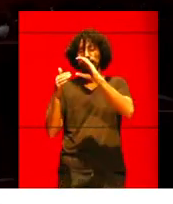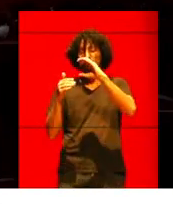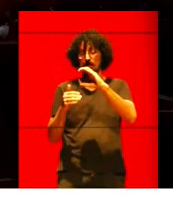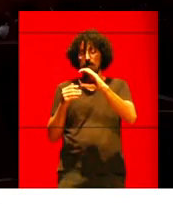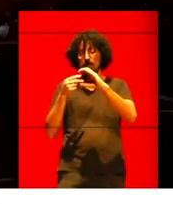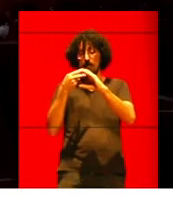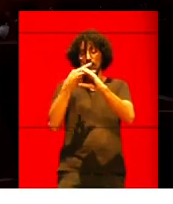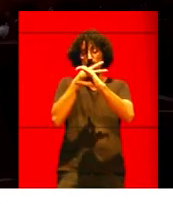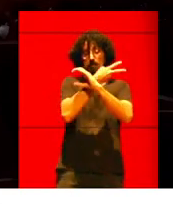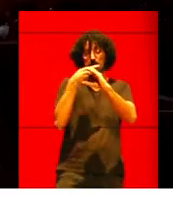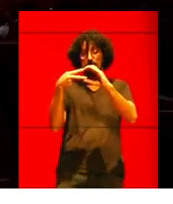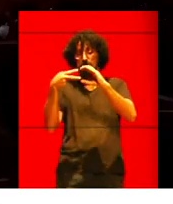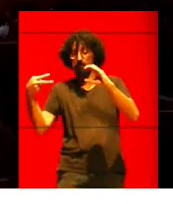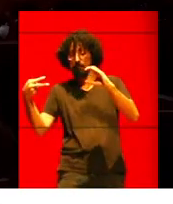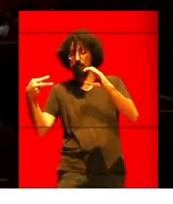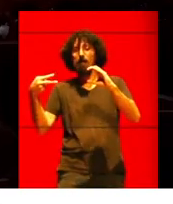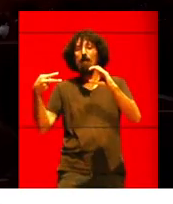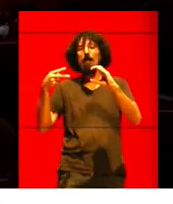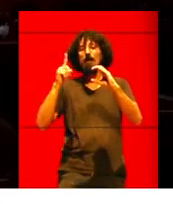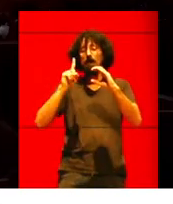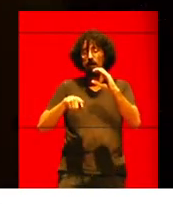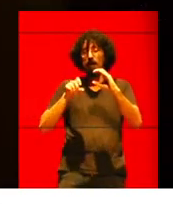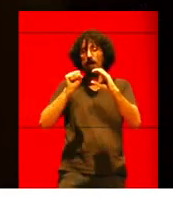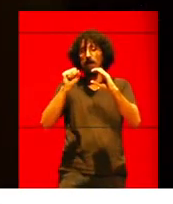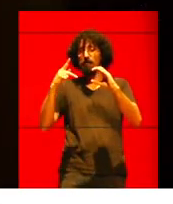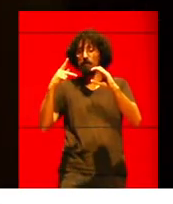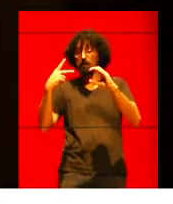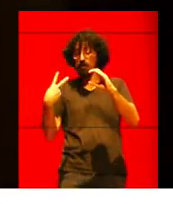SP2. Carbono 6?